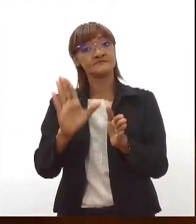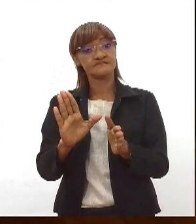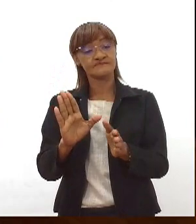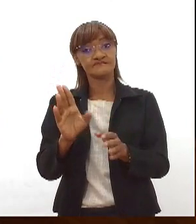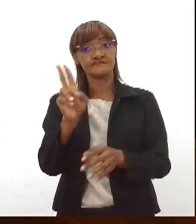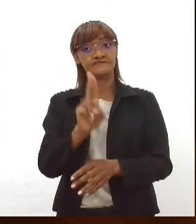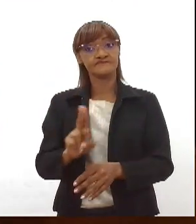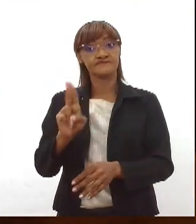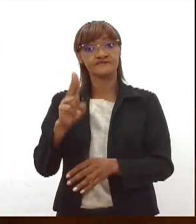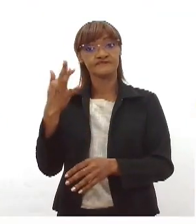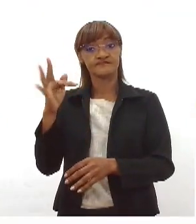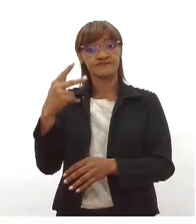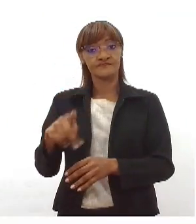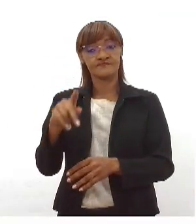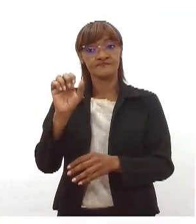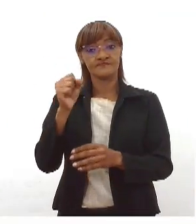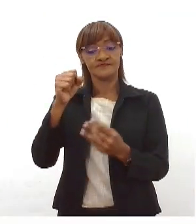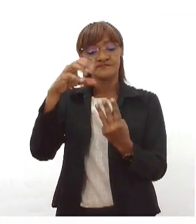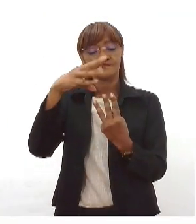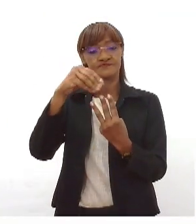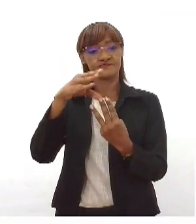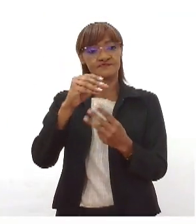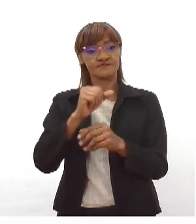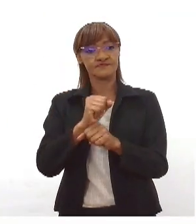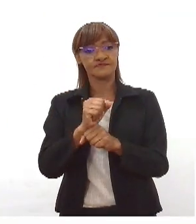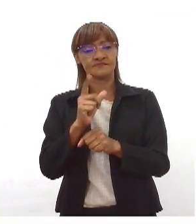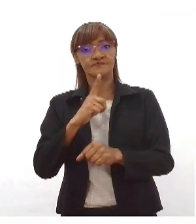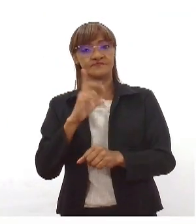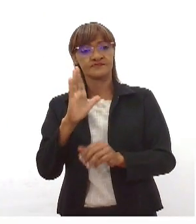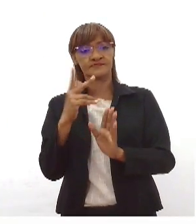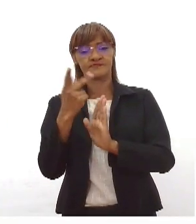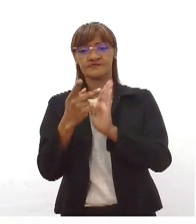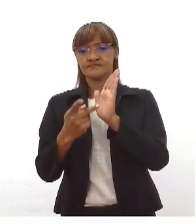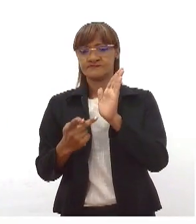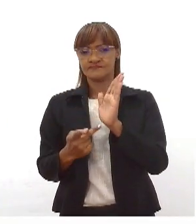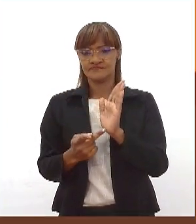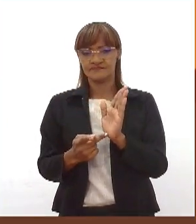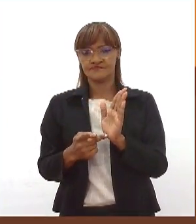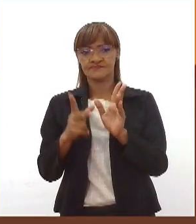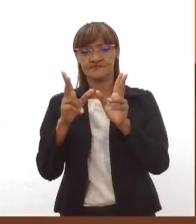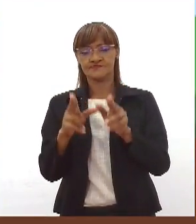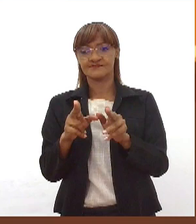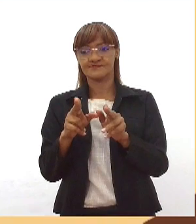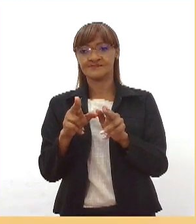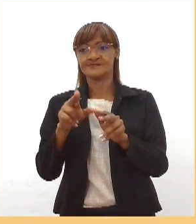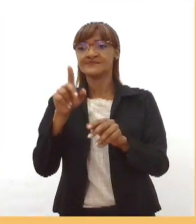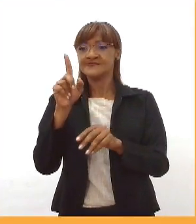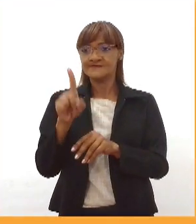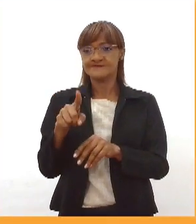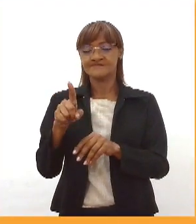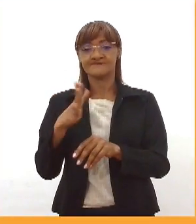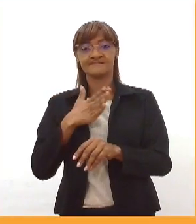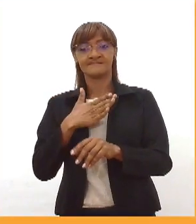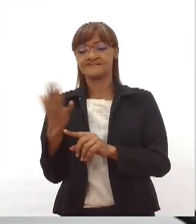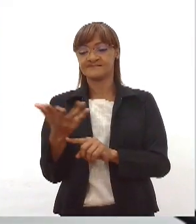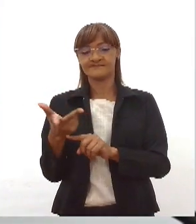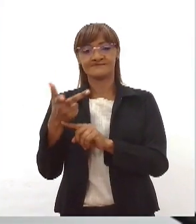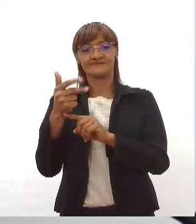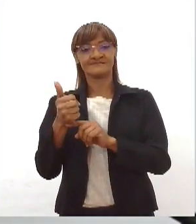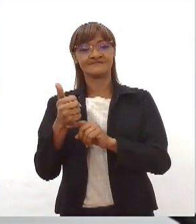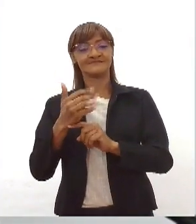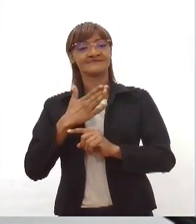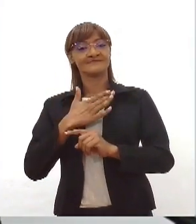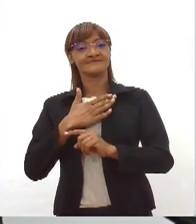técnica investe em projetos como essa é a minha arte e essa é minha rota